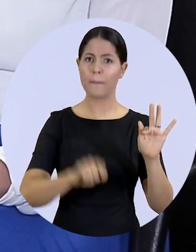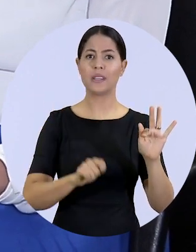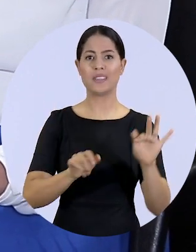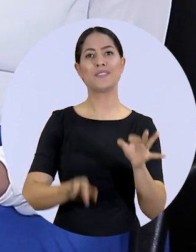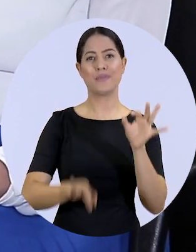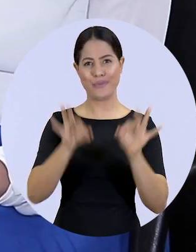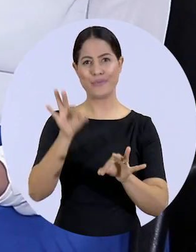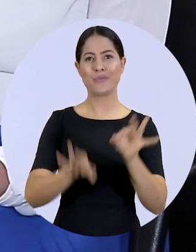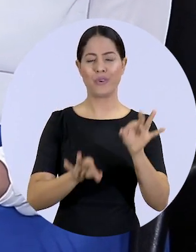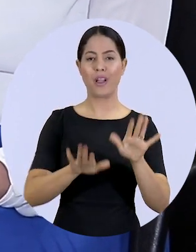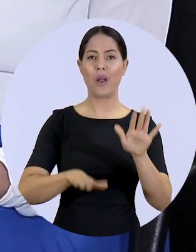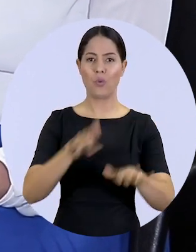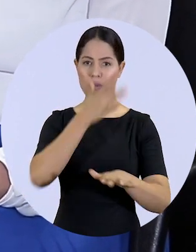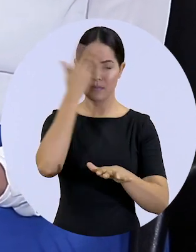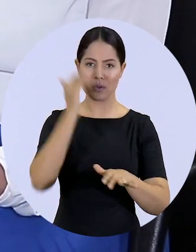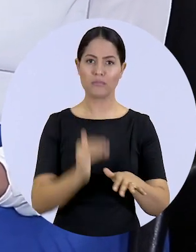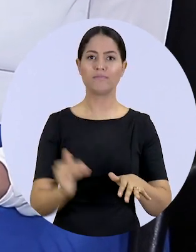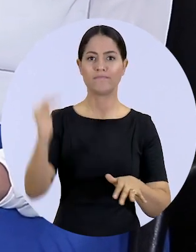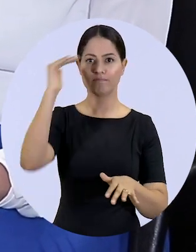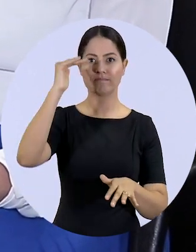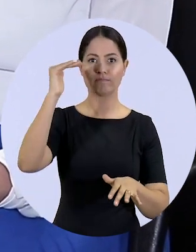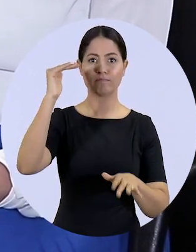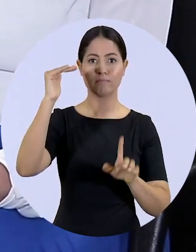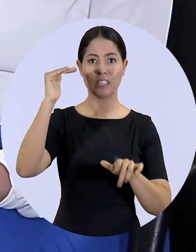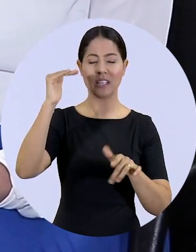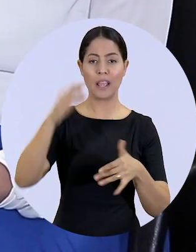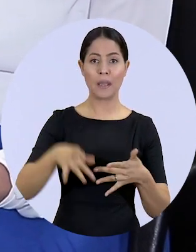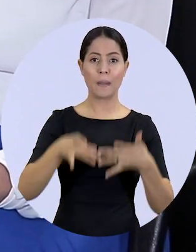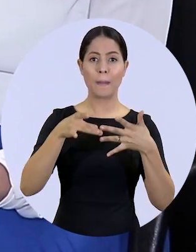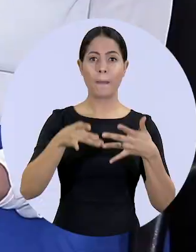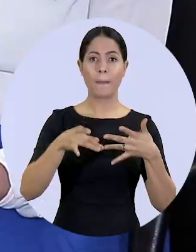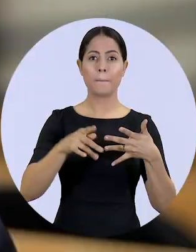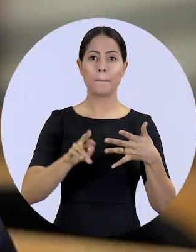julgar determinadas autoridades que têm prerrogativa de foro. E